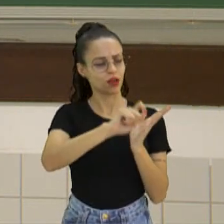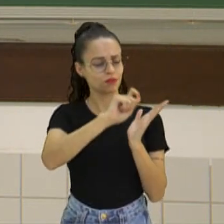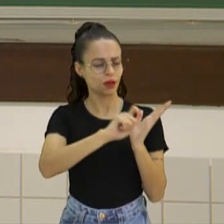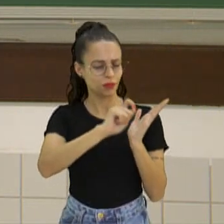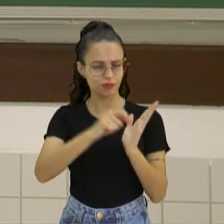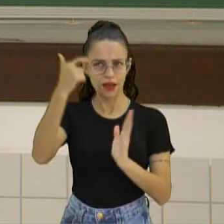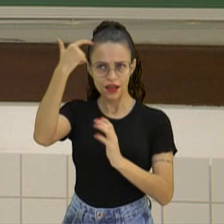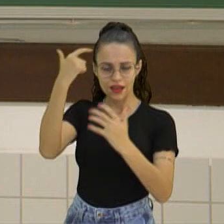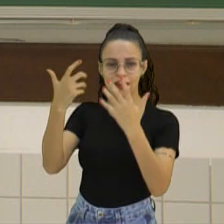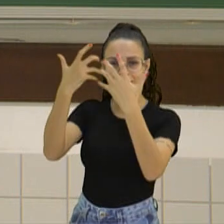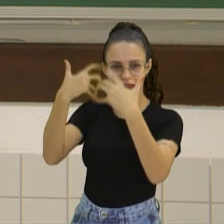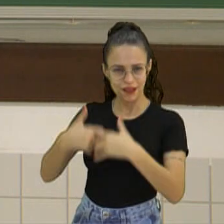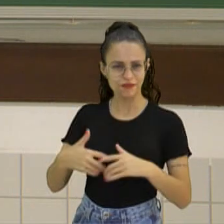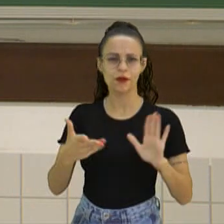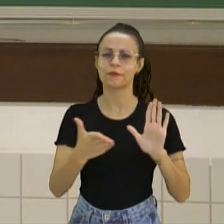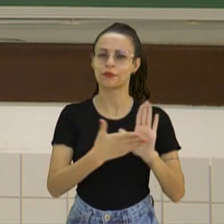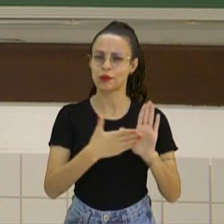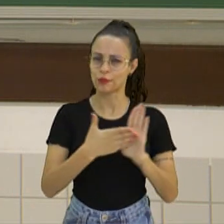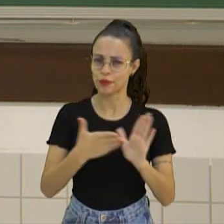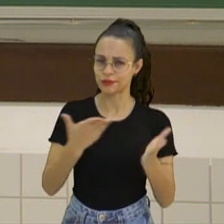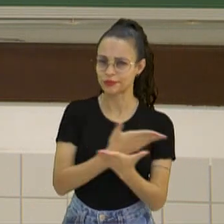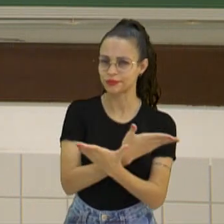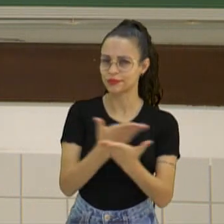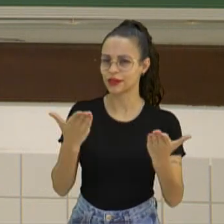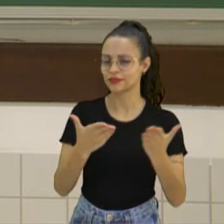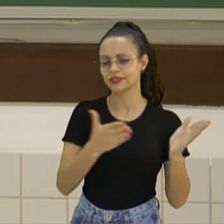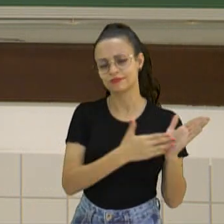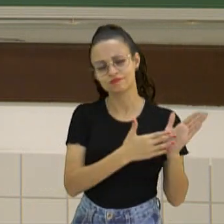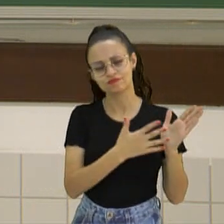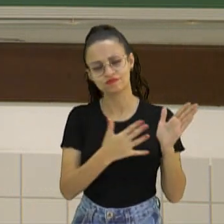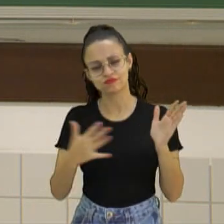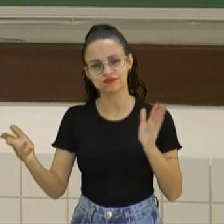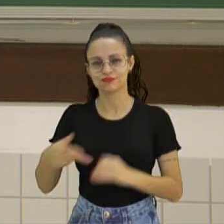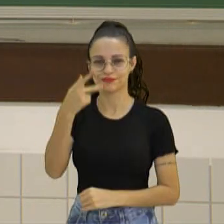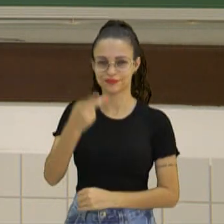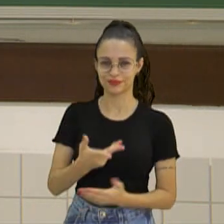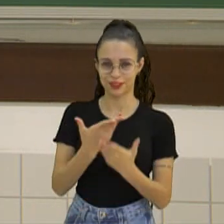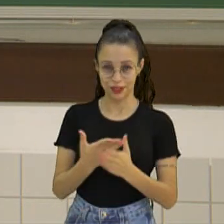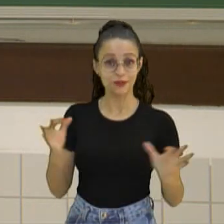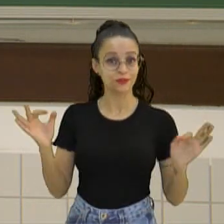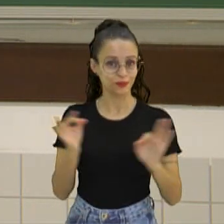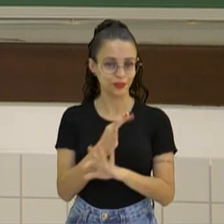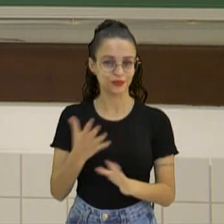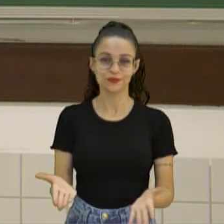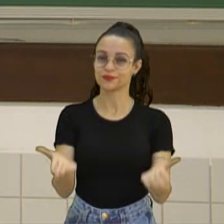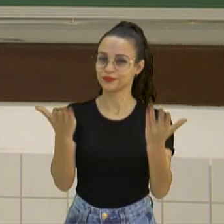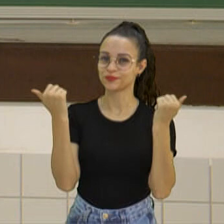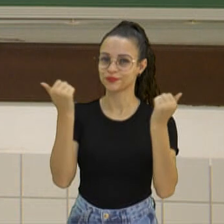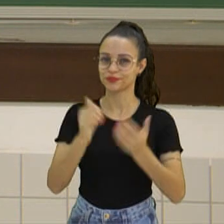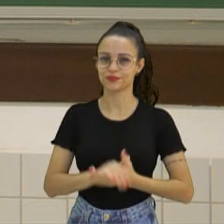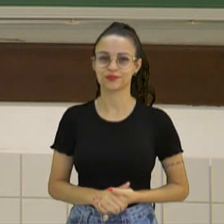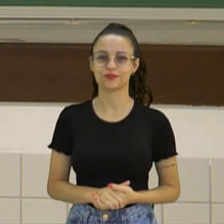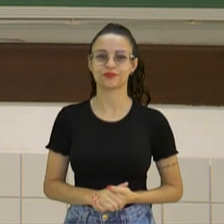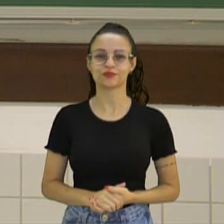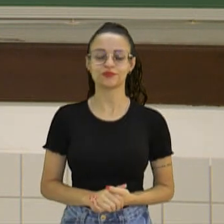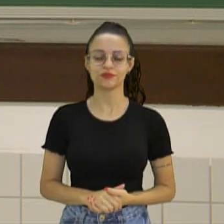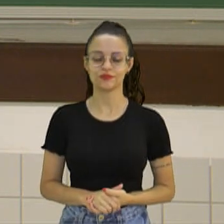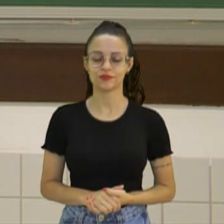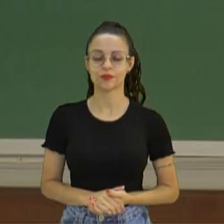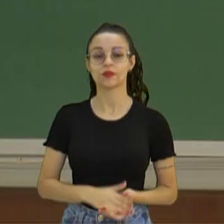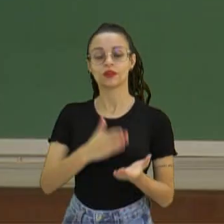reflexões que nós iremos propor no transcorrer da nossa aula de hoje Então pronto então vem comigo